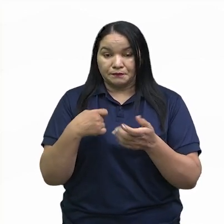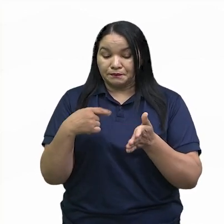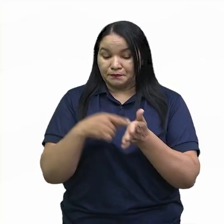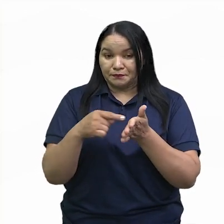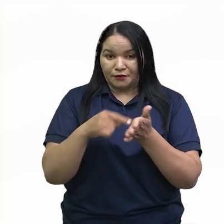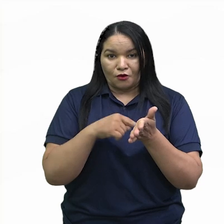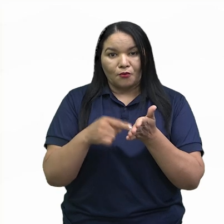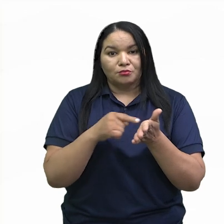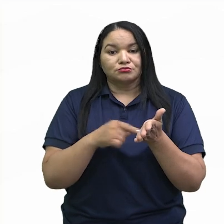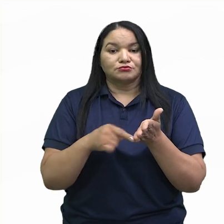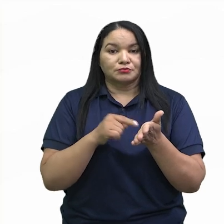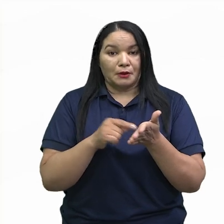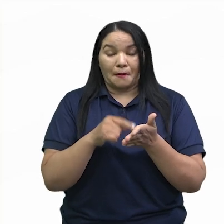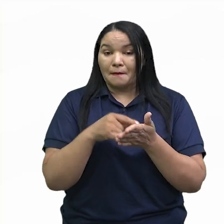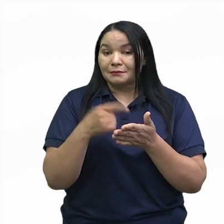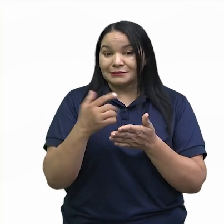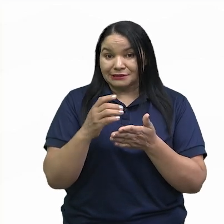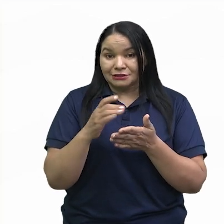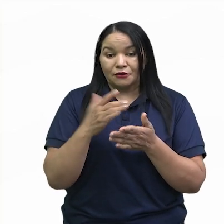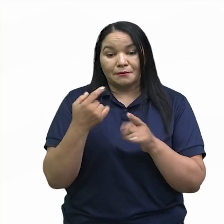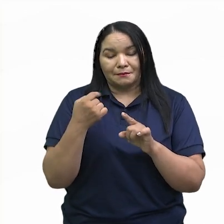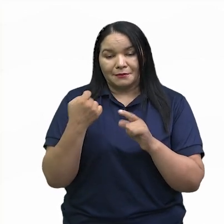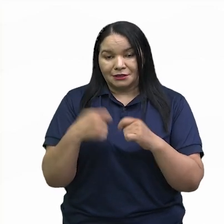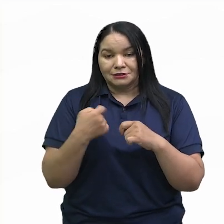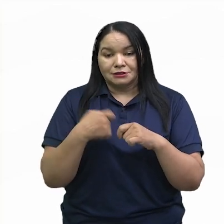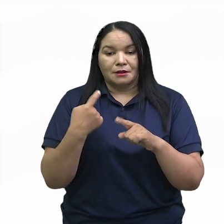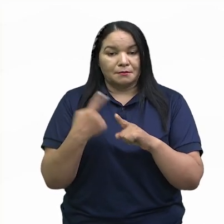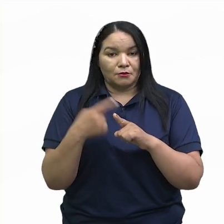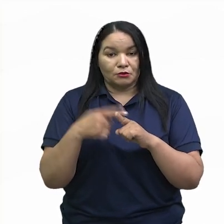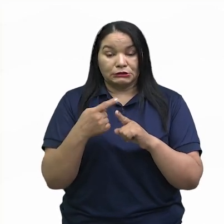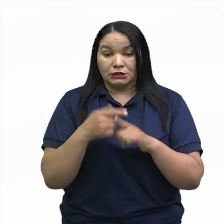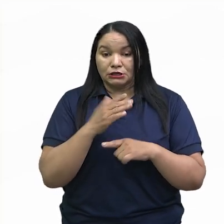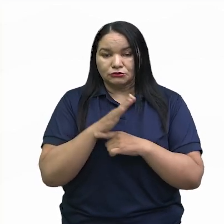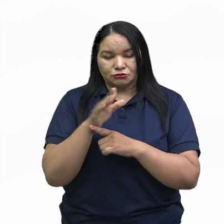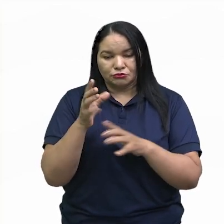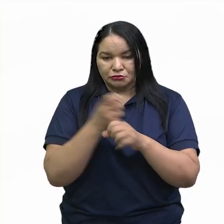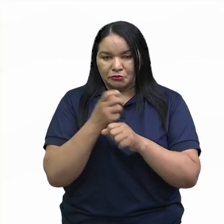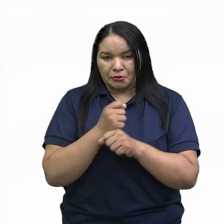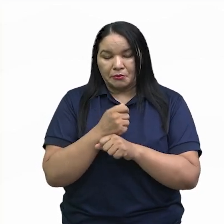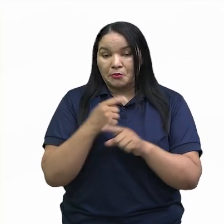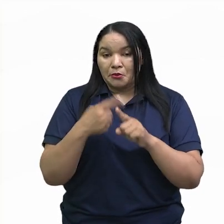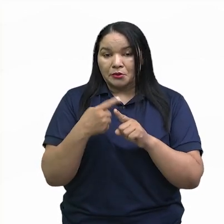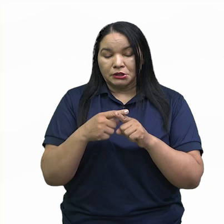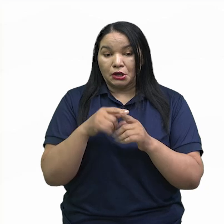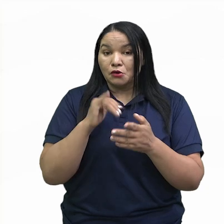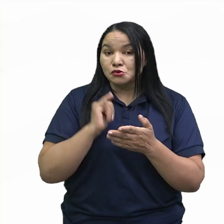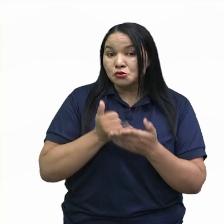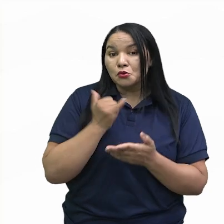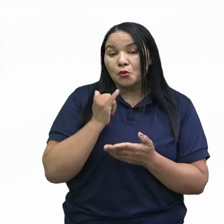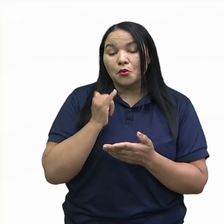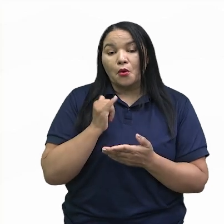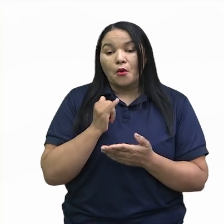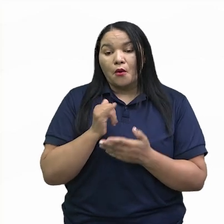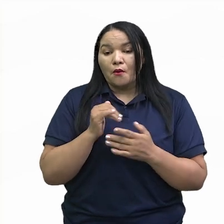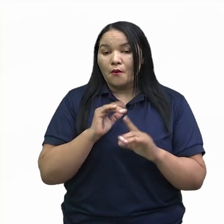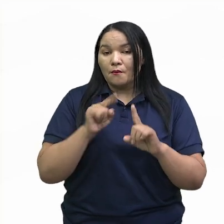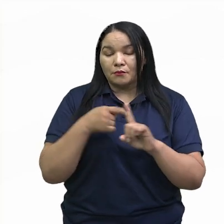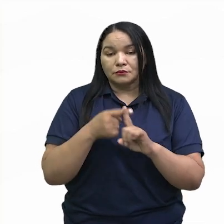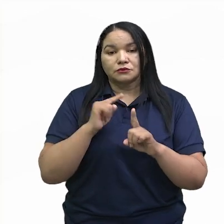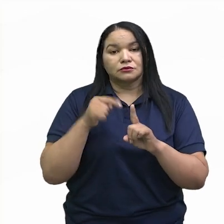ajuda de uma calculadora científica, né? Pois, nos juros compostos, a gente trabalha muito